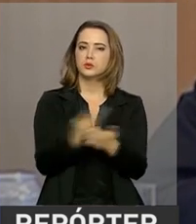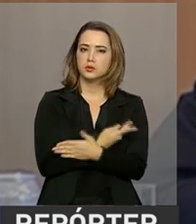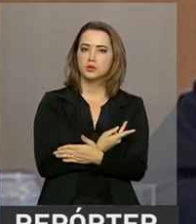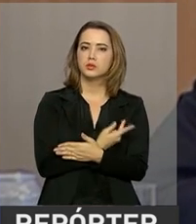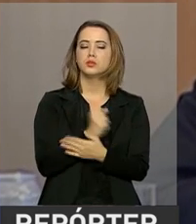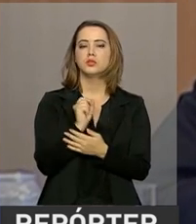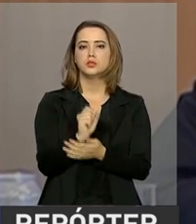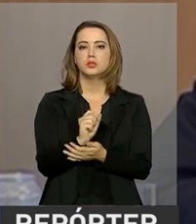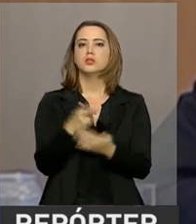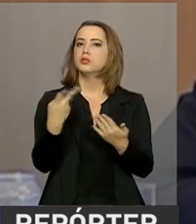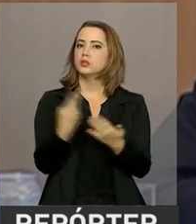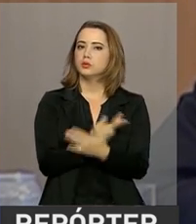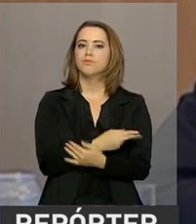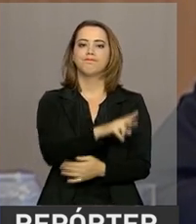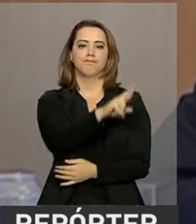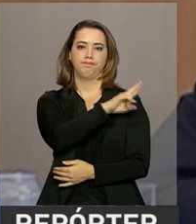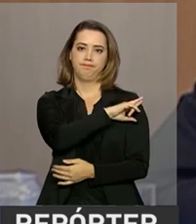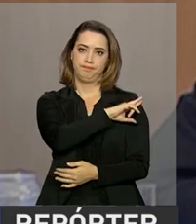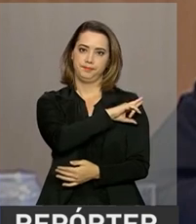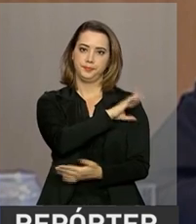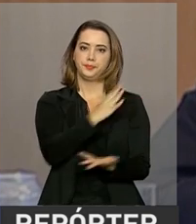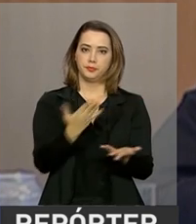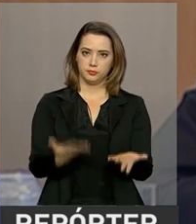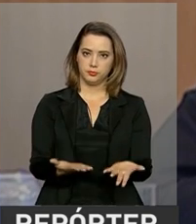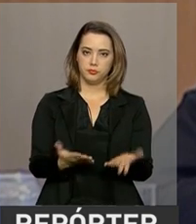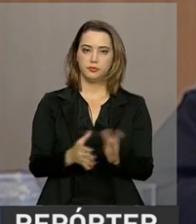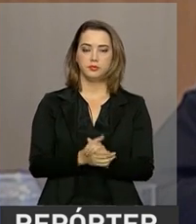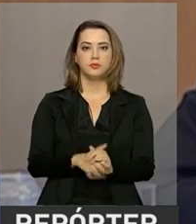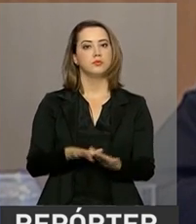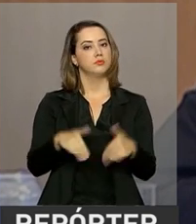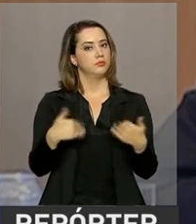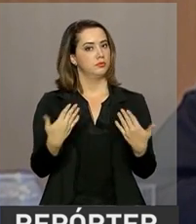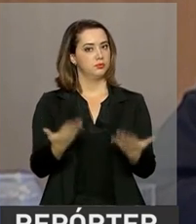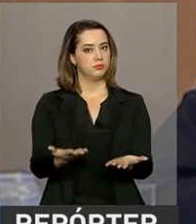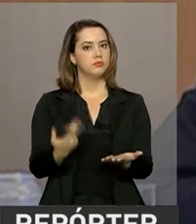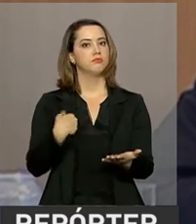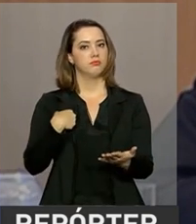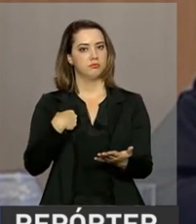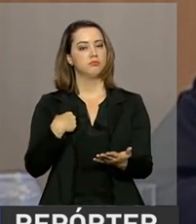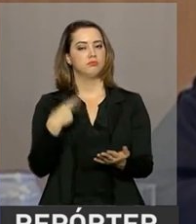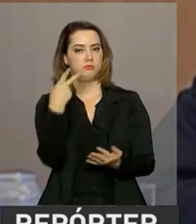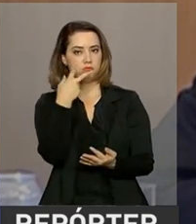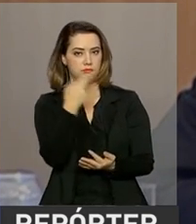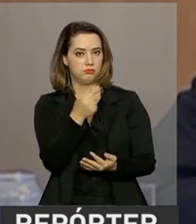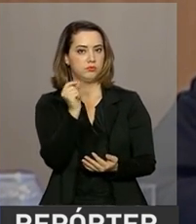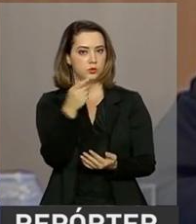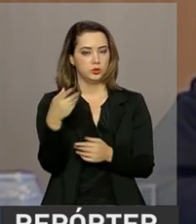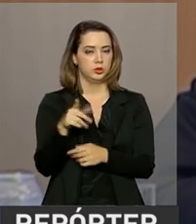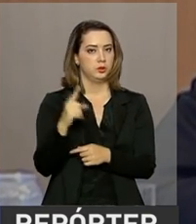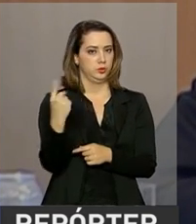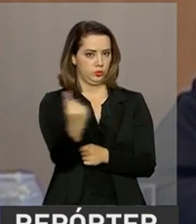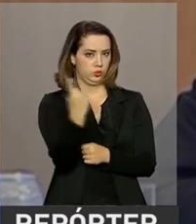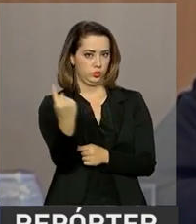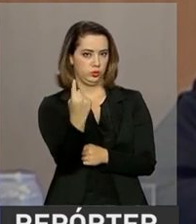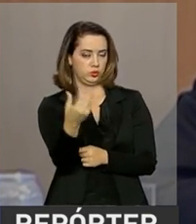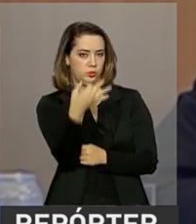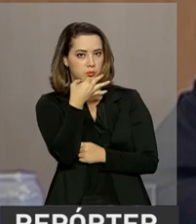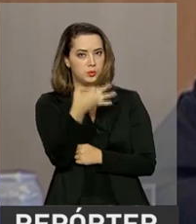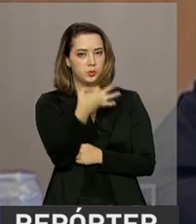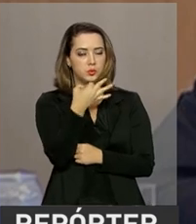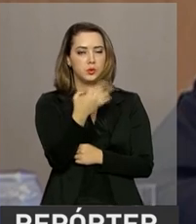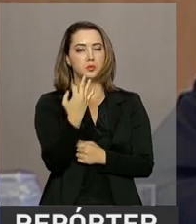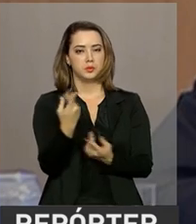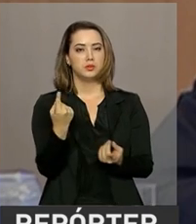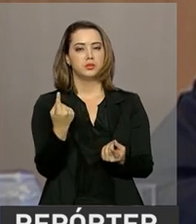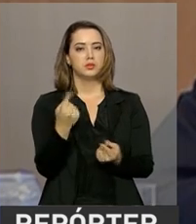forma responsável Então eu acho que aqui tem um consenso que tem